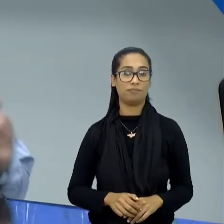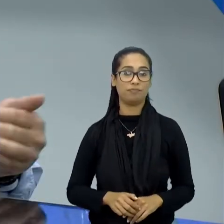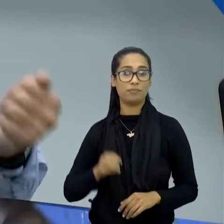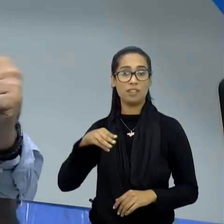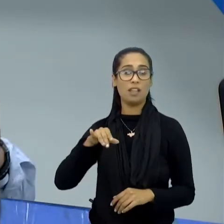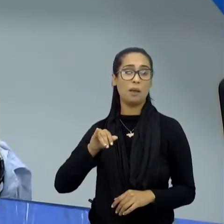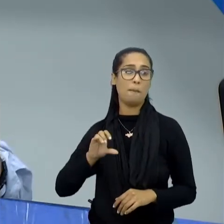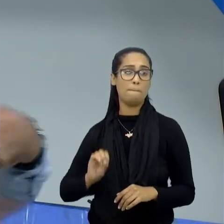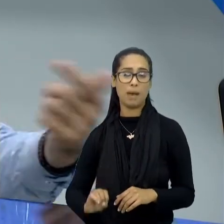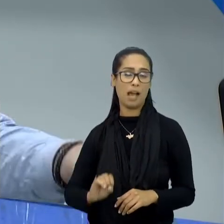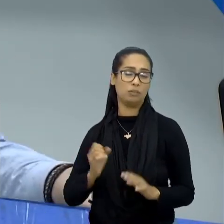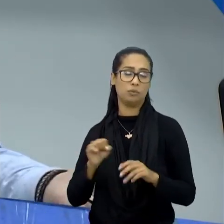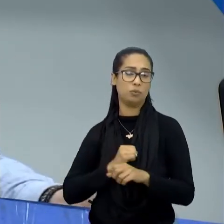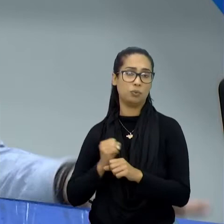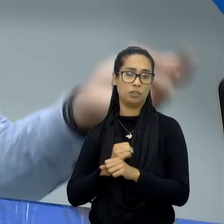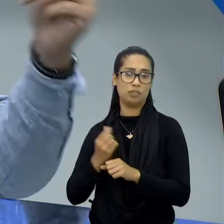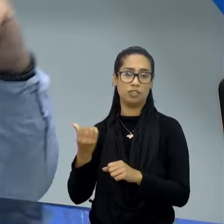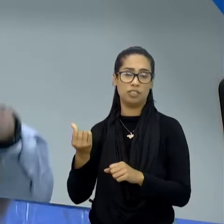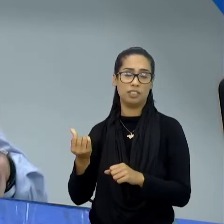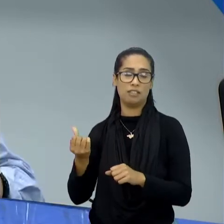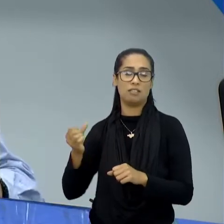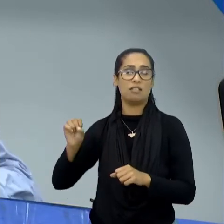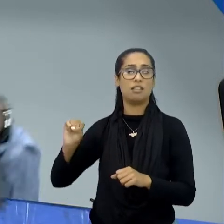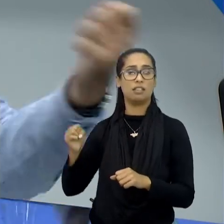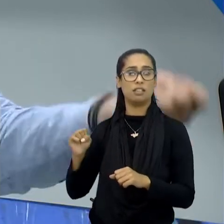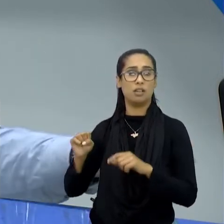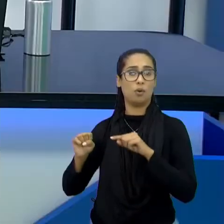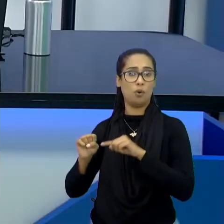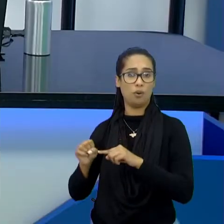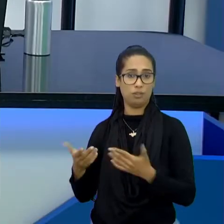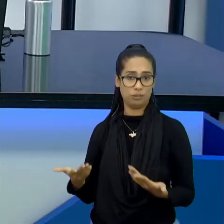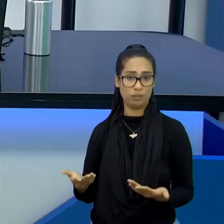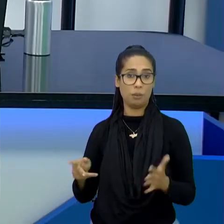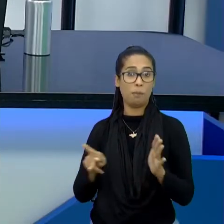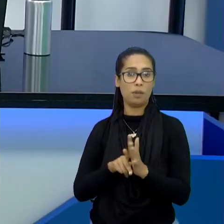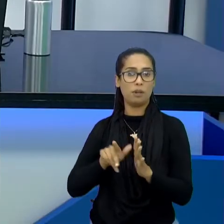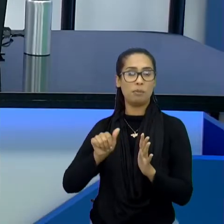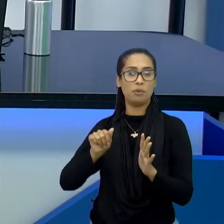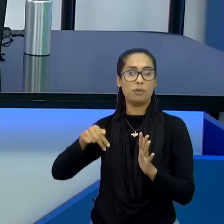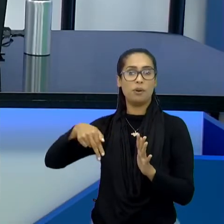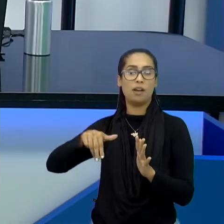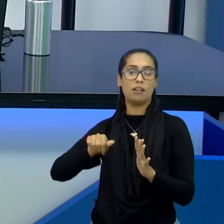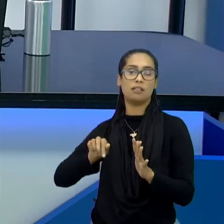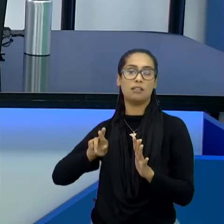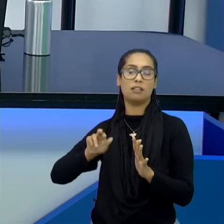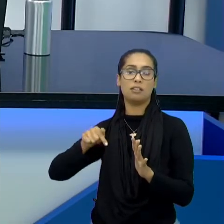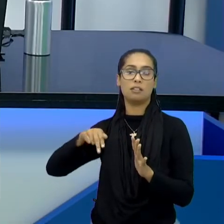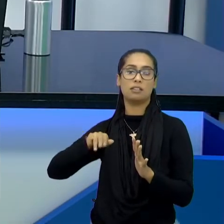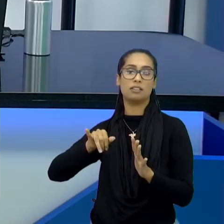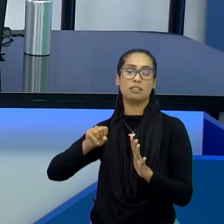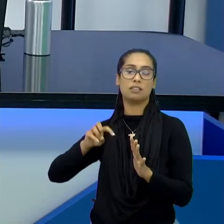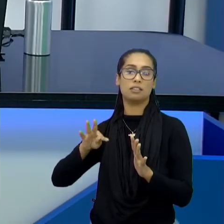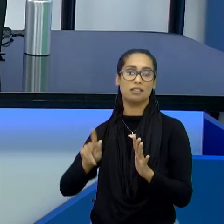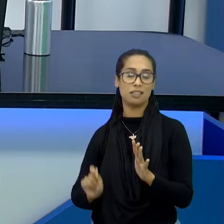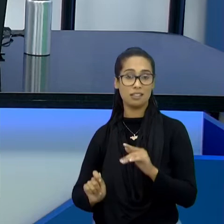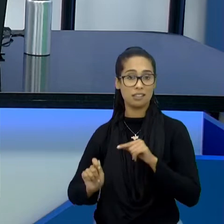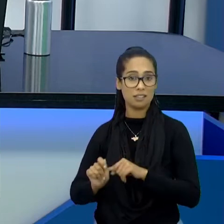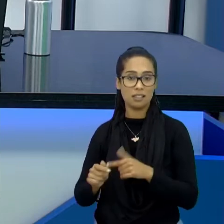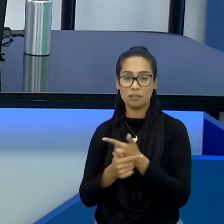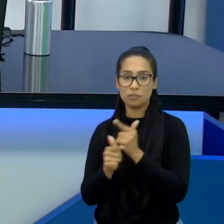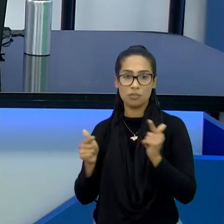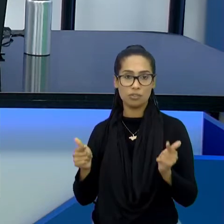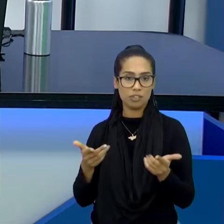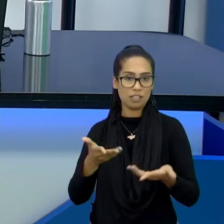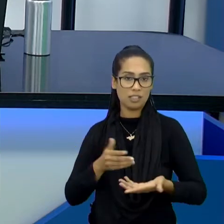uma revolução inspirada no anarquismo. E se é anarquismo, não tem governo. Não tem governo. Só que se você não tiver governo, o que acontece? As forças que